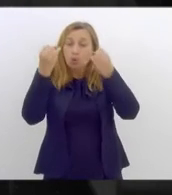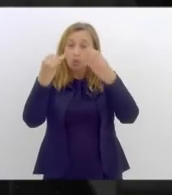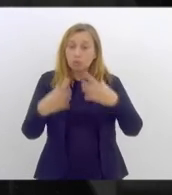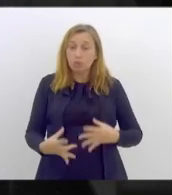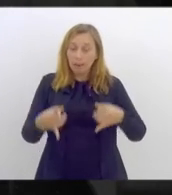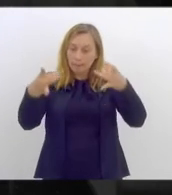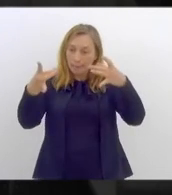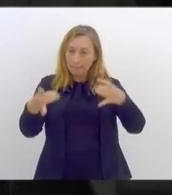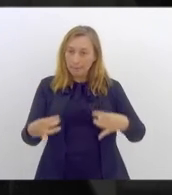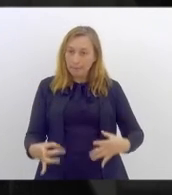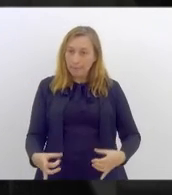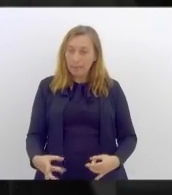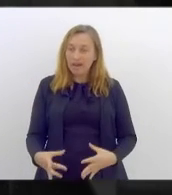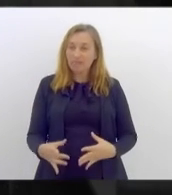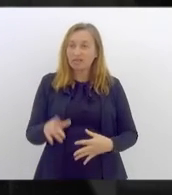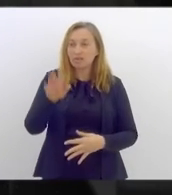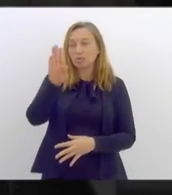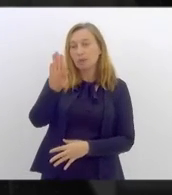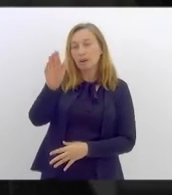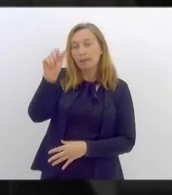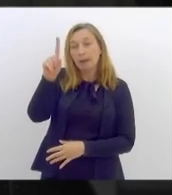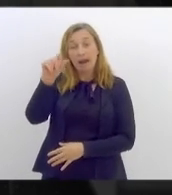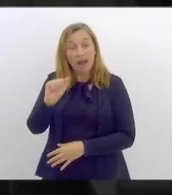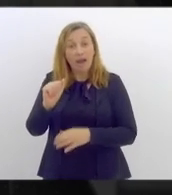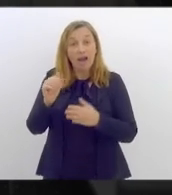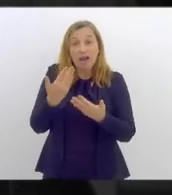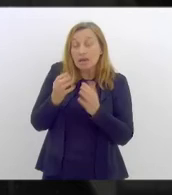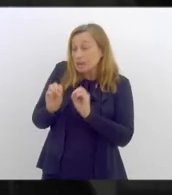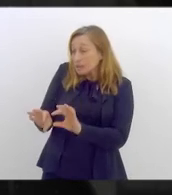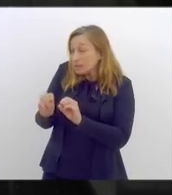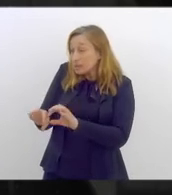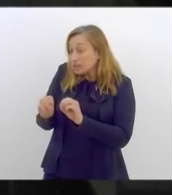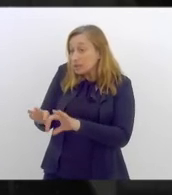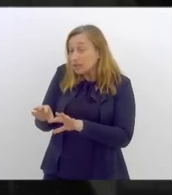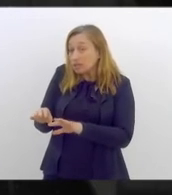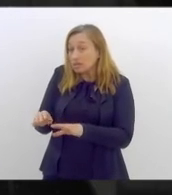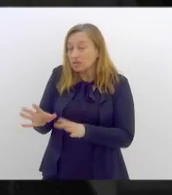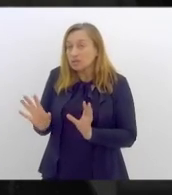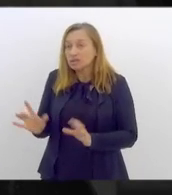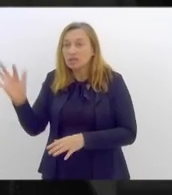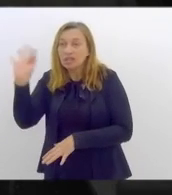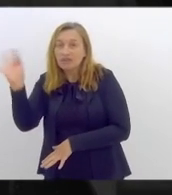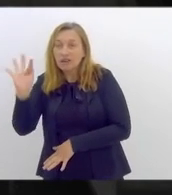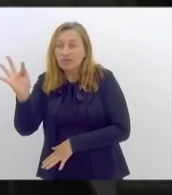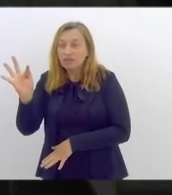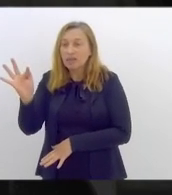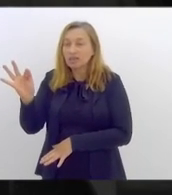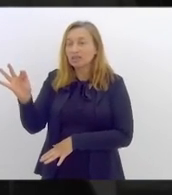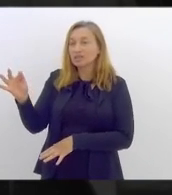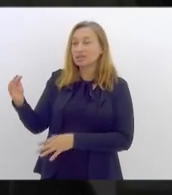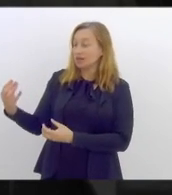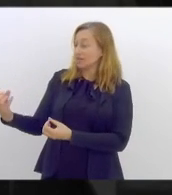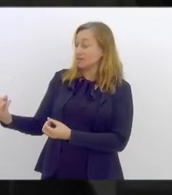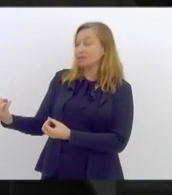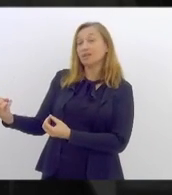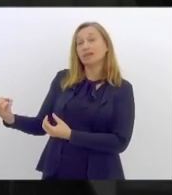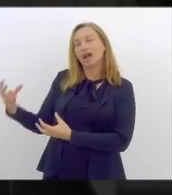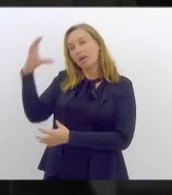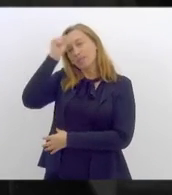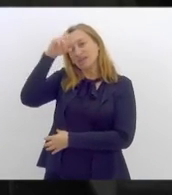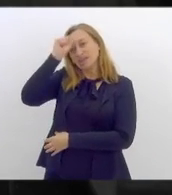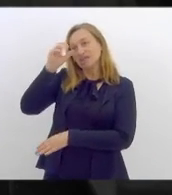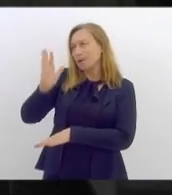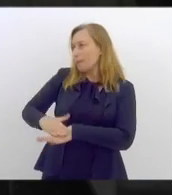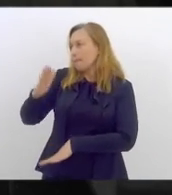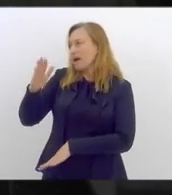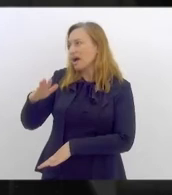os calibres elas Essas são aulas que agora a comunidade acadêmica da Souza Marques passou a ter e